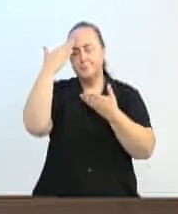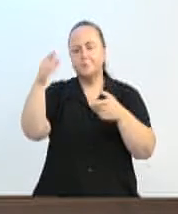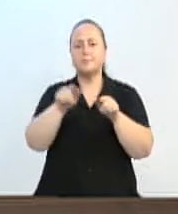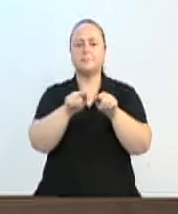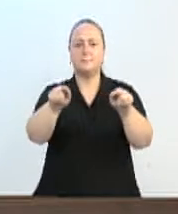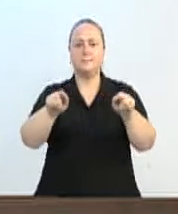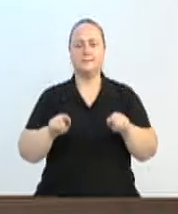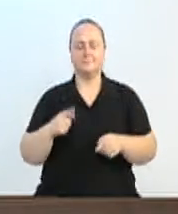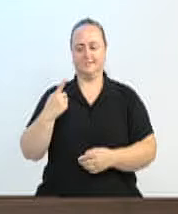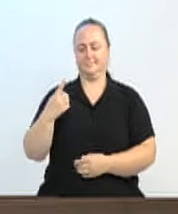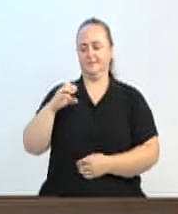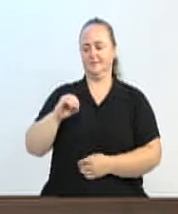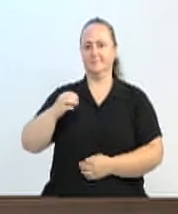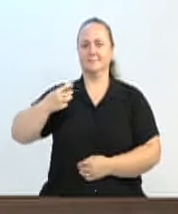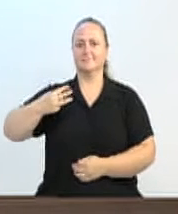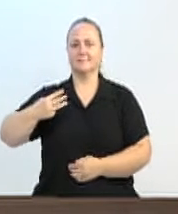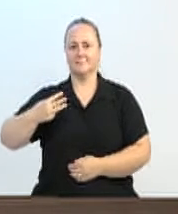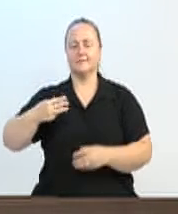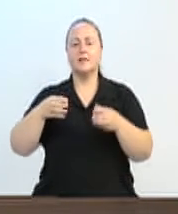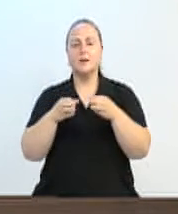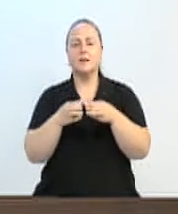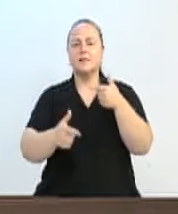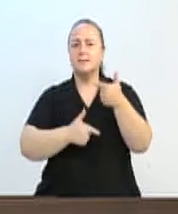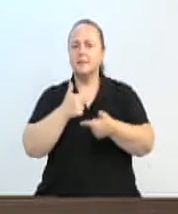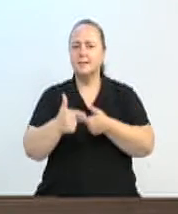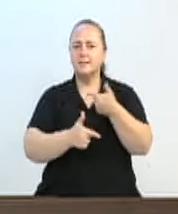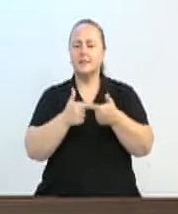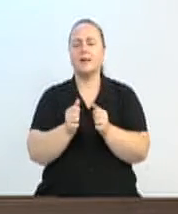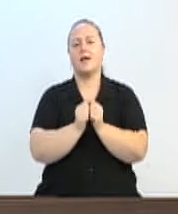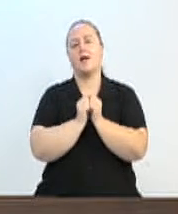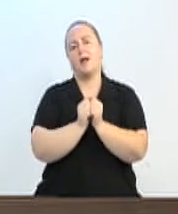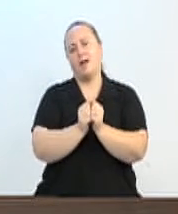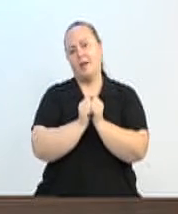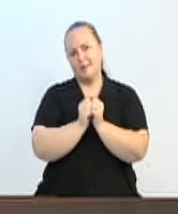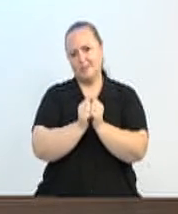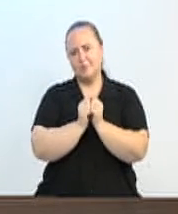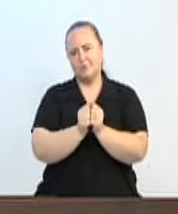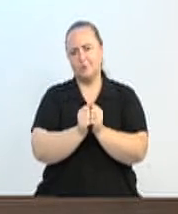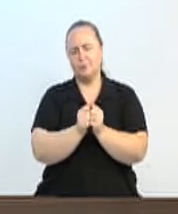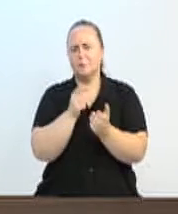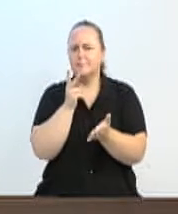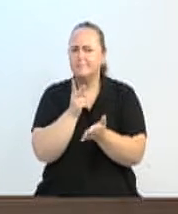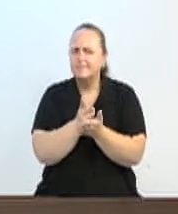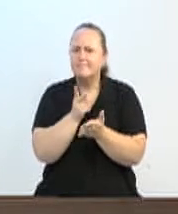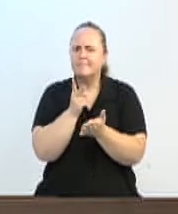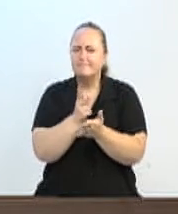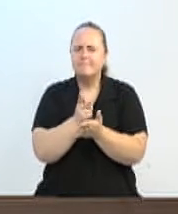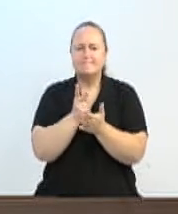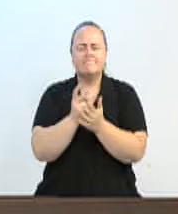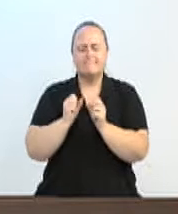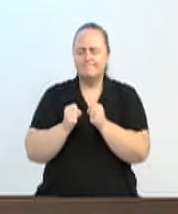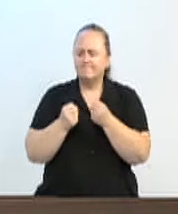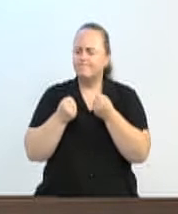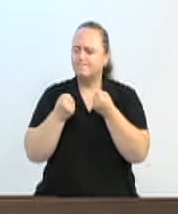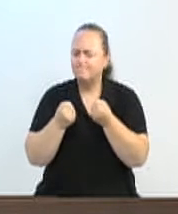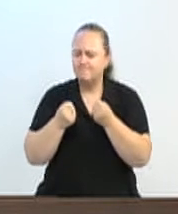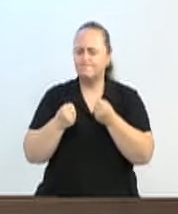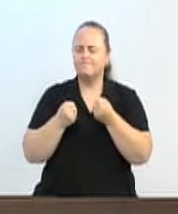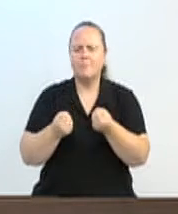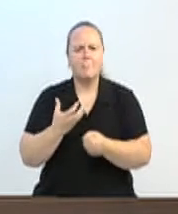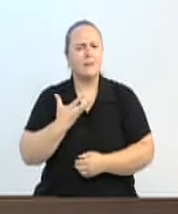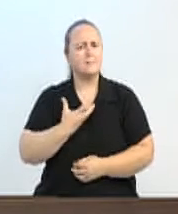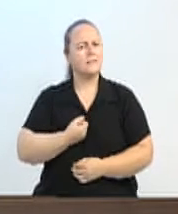103 A equipe que trabalha comigo que trabalhou de forma muito incansável